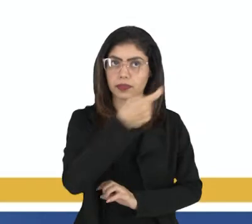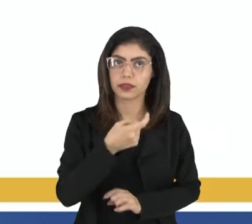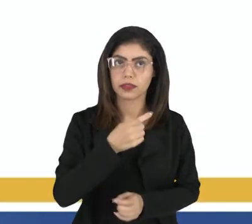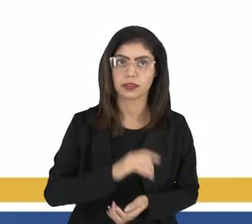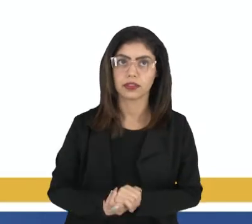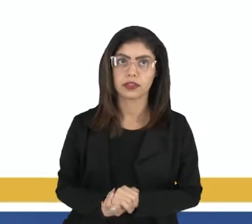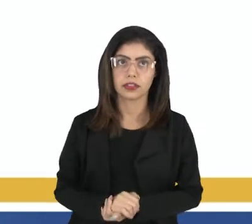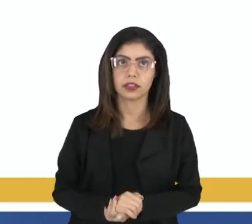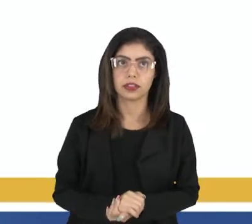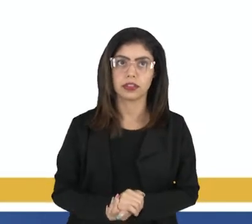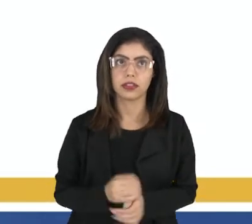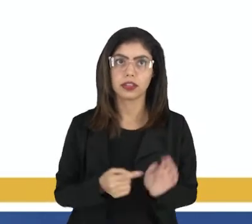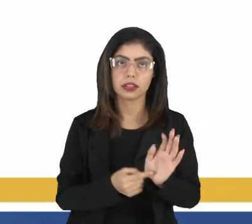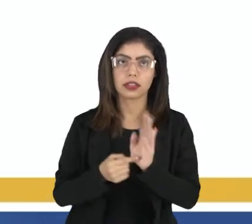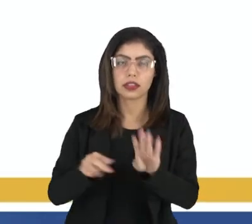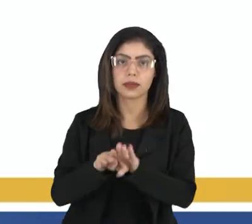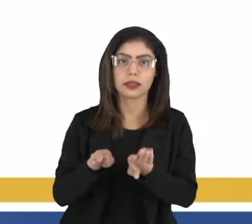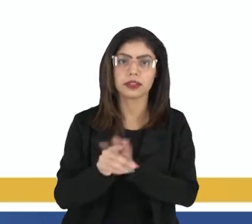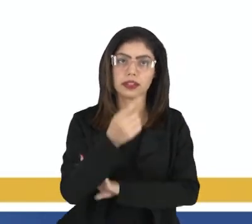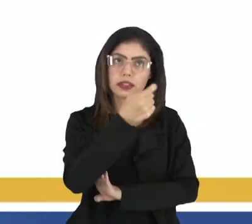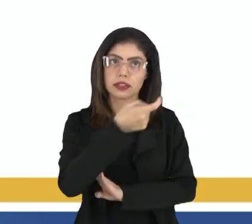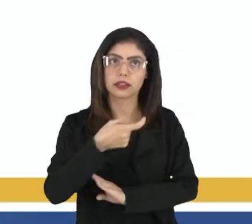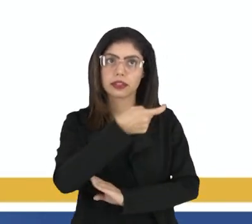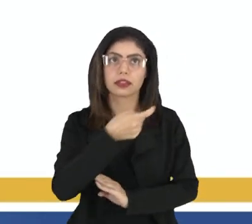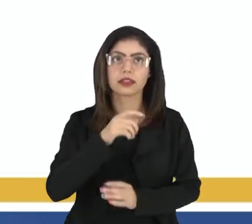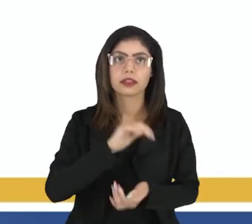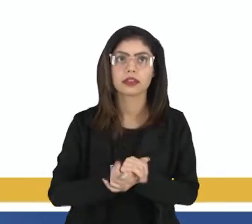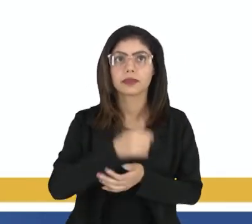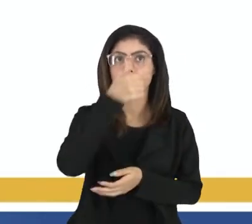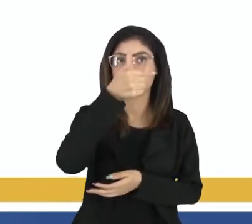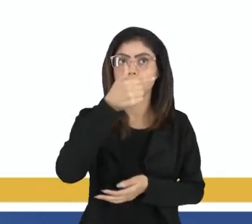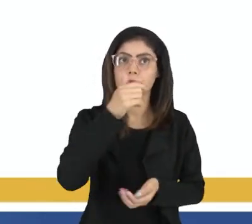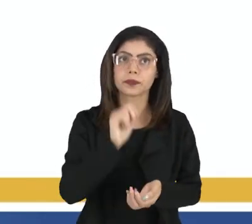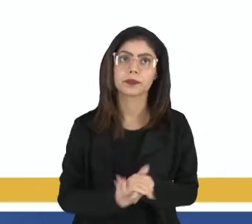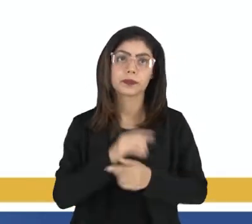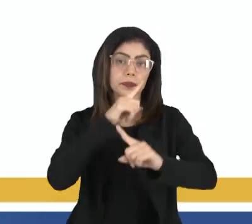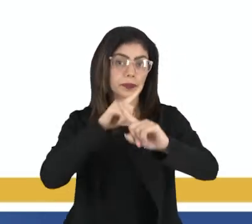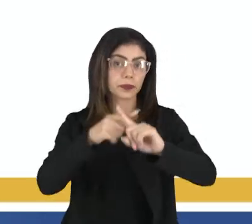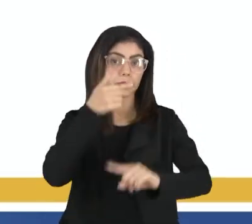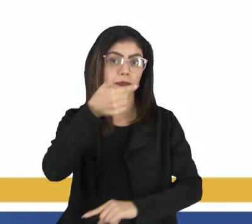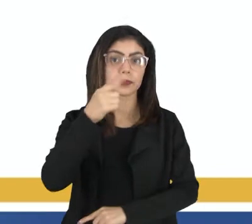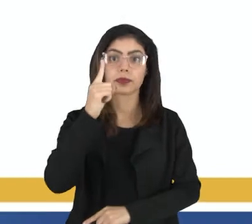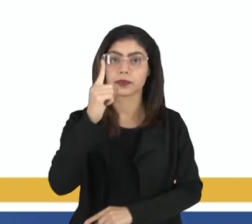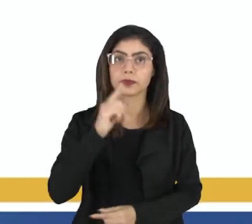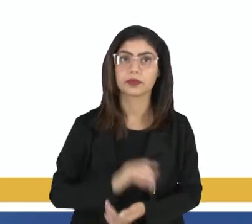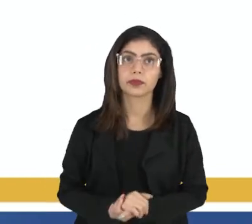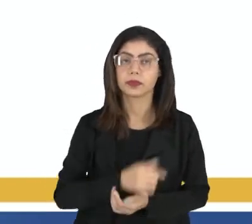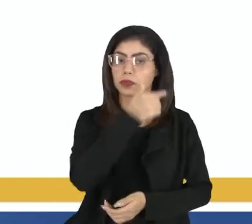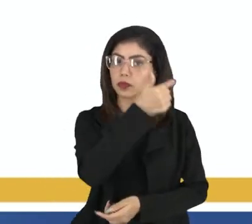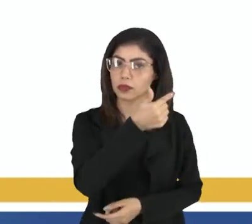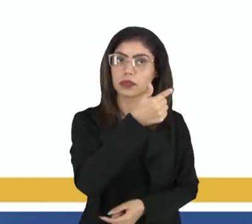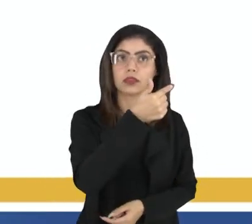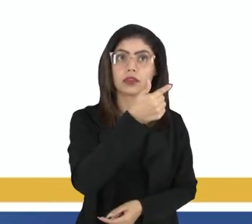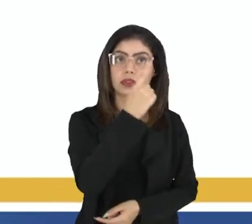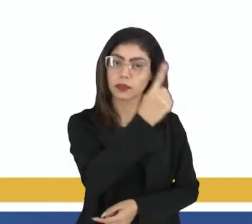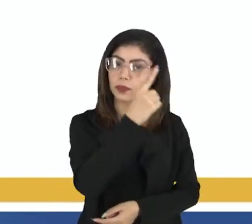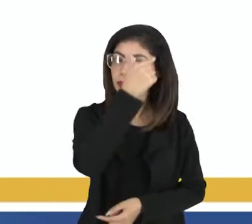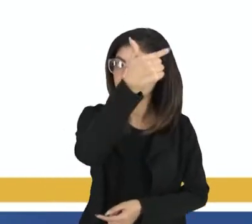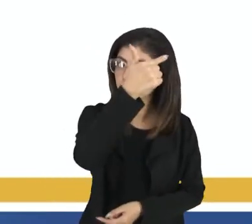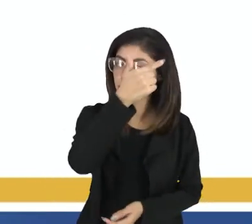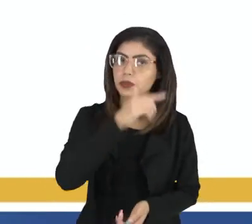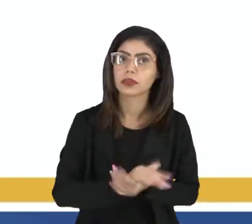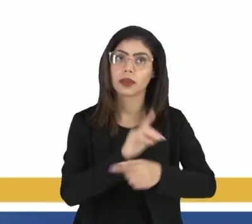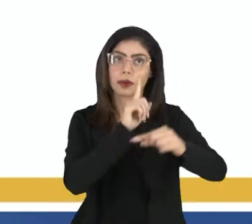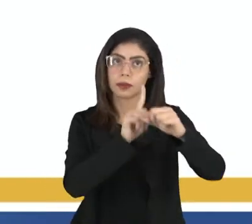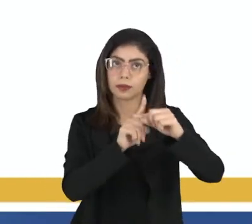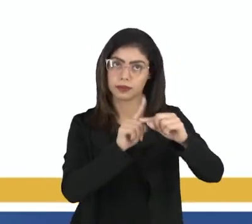lá. X ao quadrado mais 2 vezes 1, aliás, desculpa, 1 ao